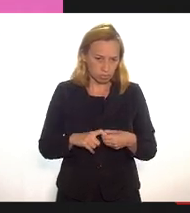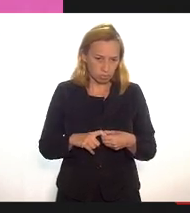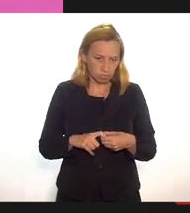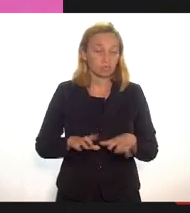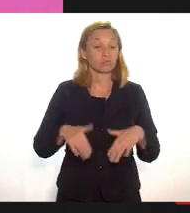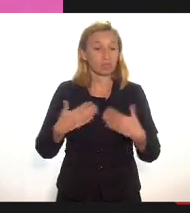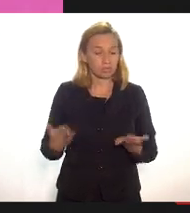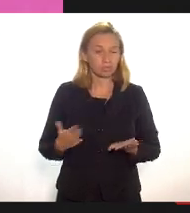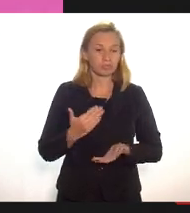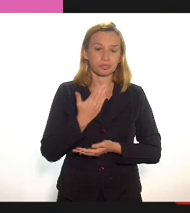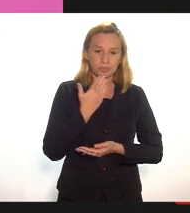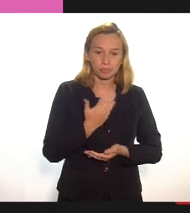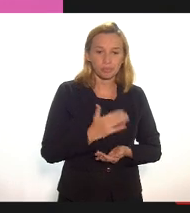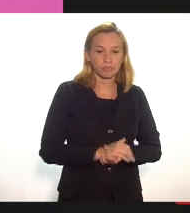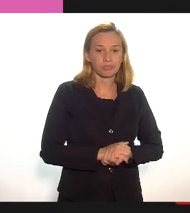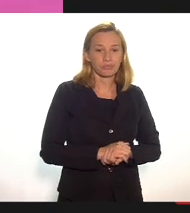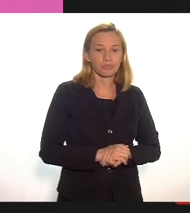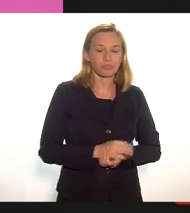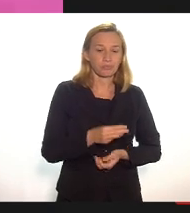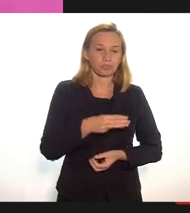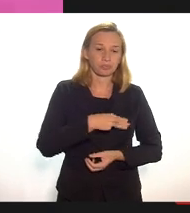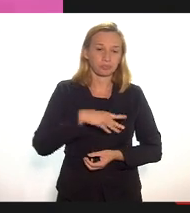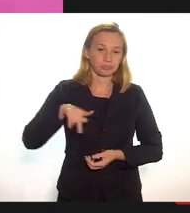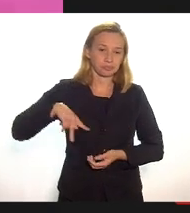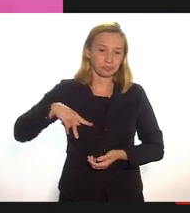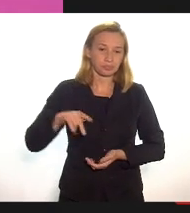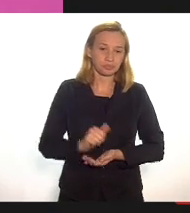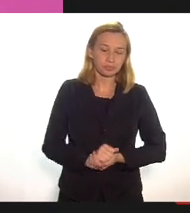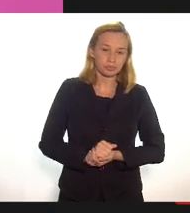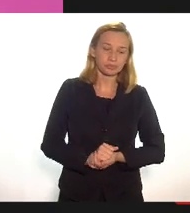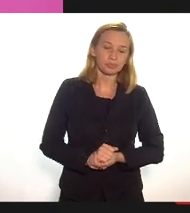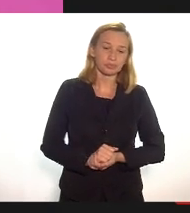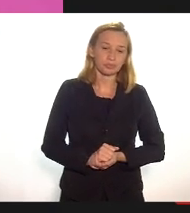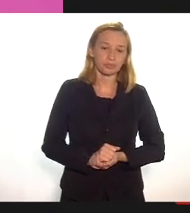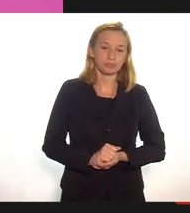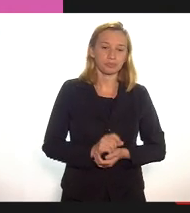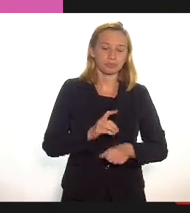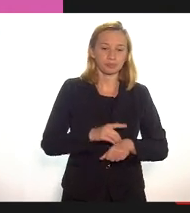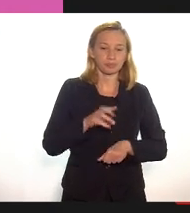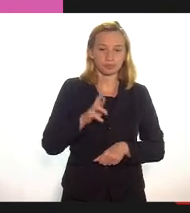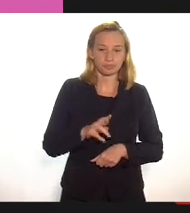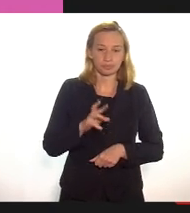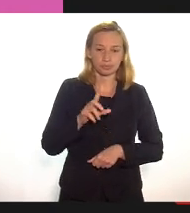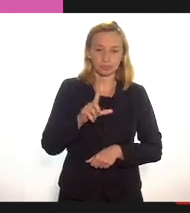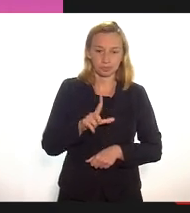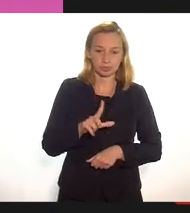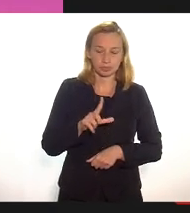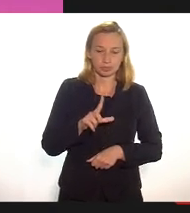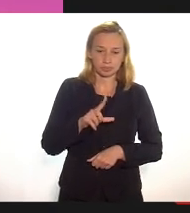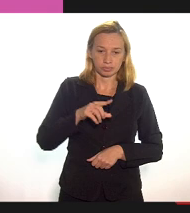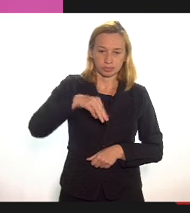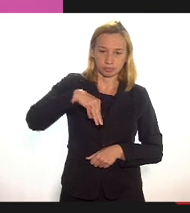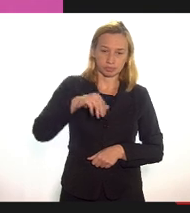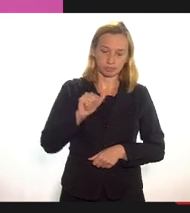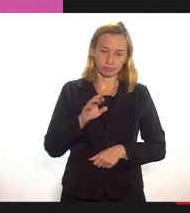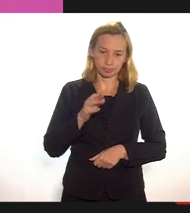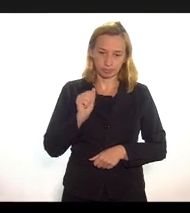Então, eu quero passar para o Ministério Público, passar para a doutora Márcia